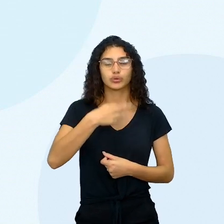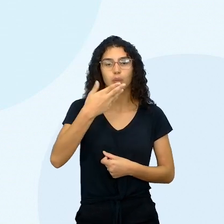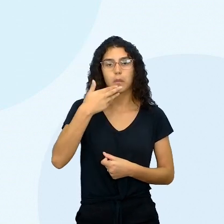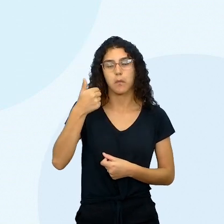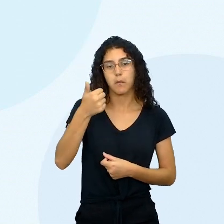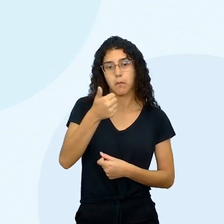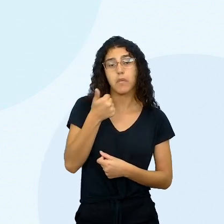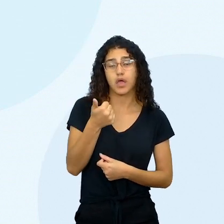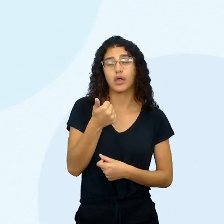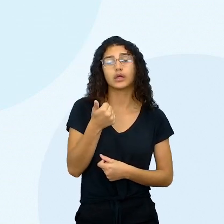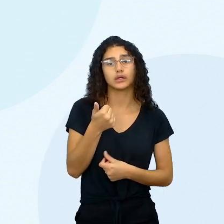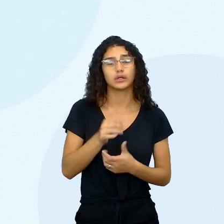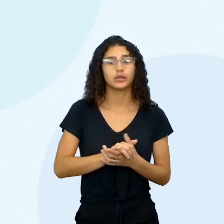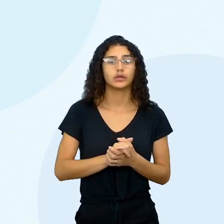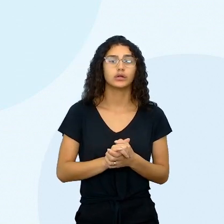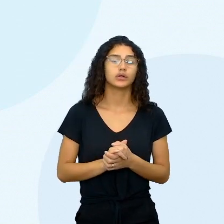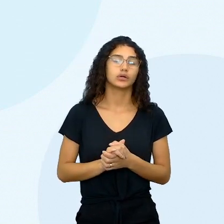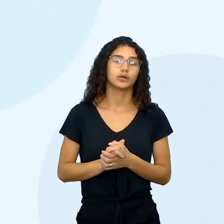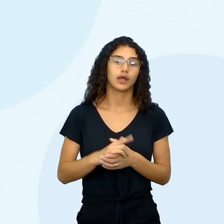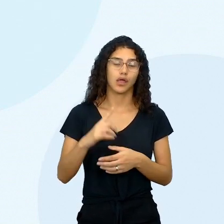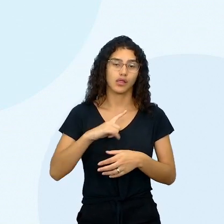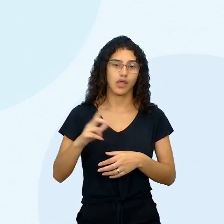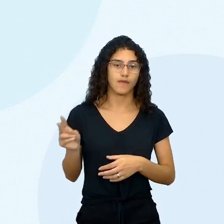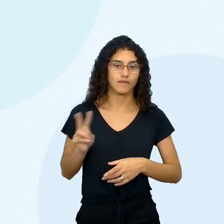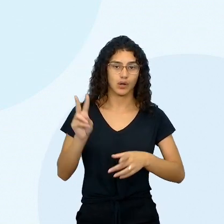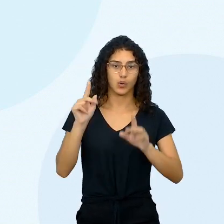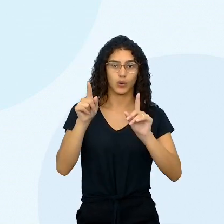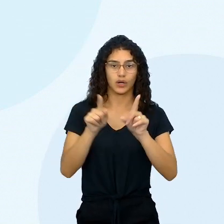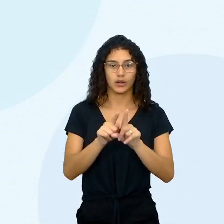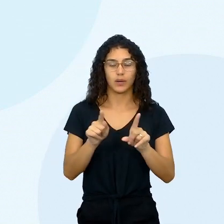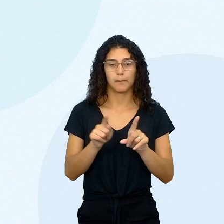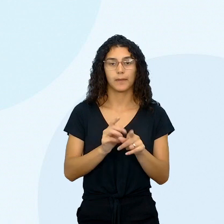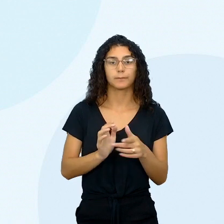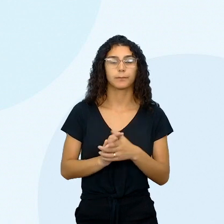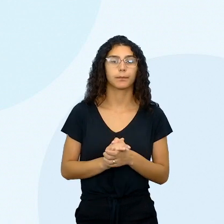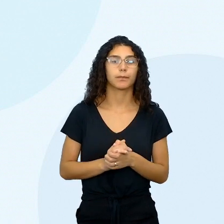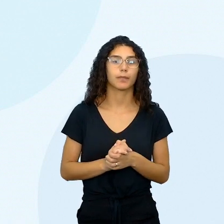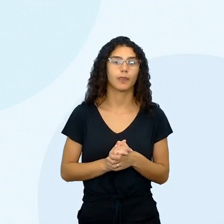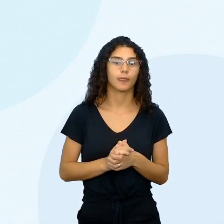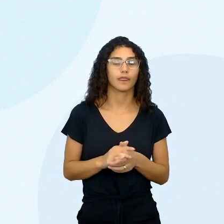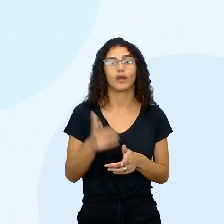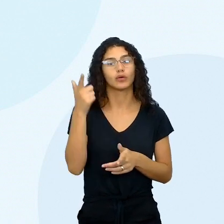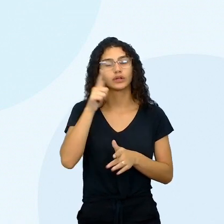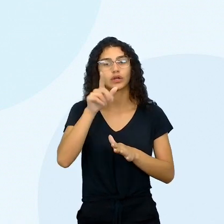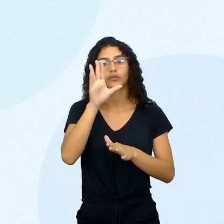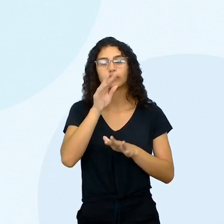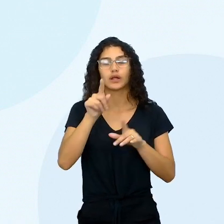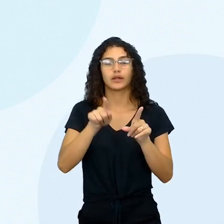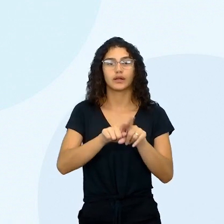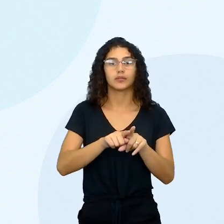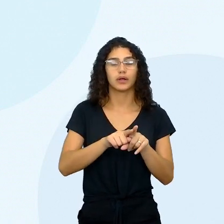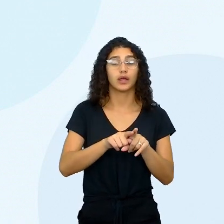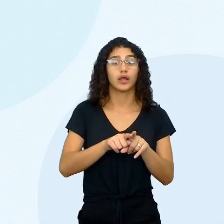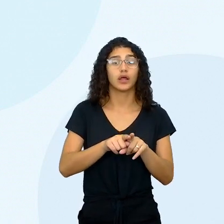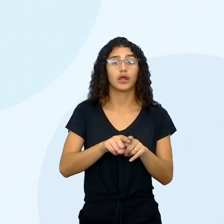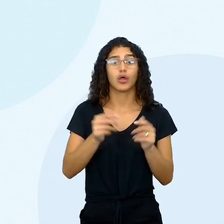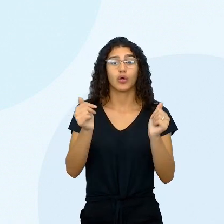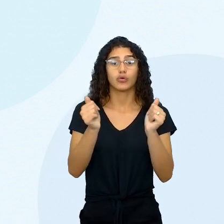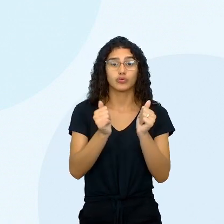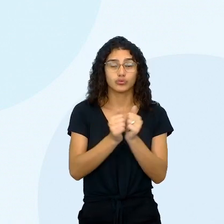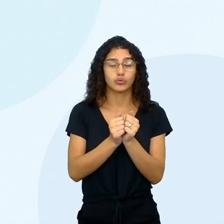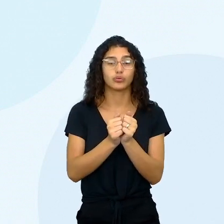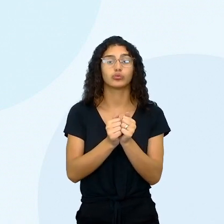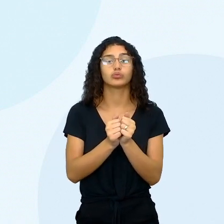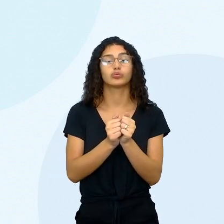bem que nos traz valor. Não conseguimos não falar da restauração, inclusive atrelando com a década